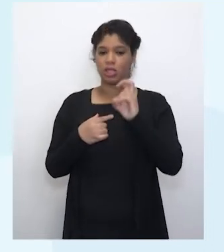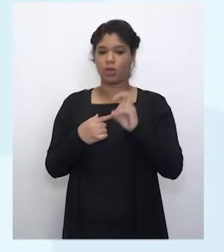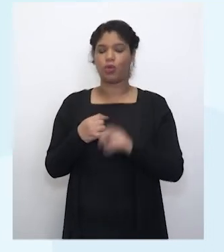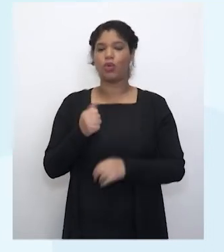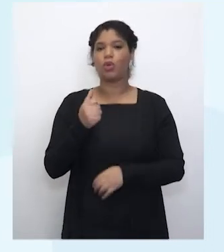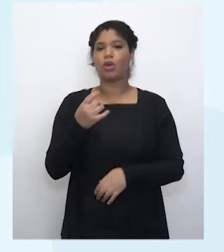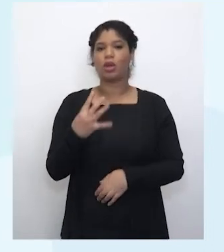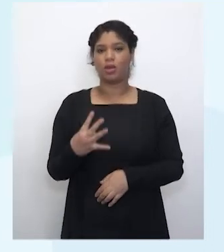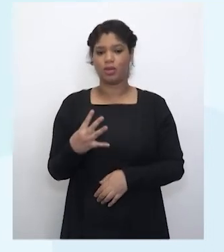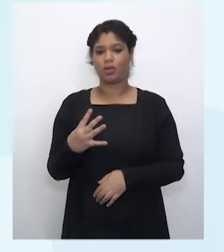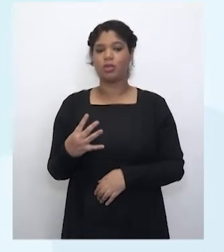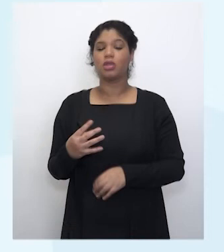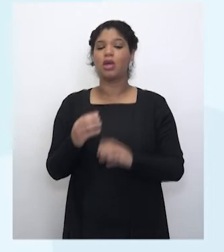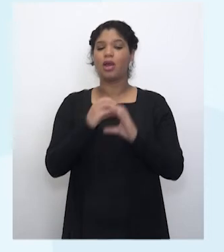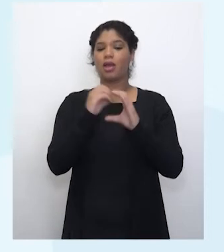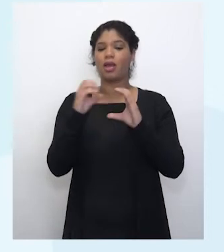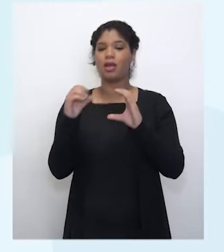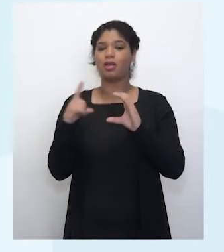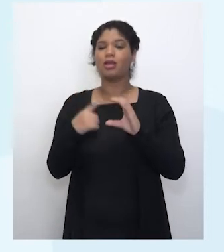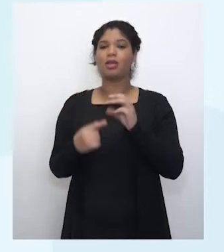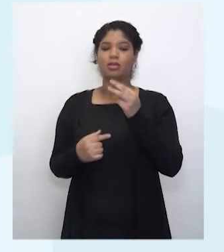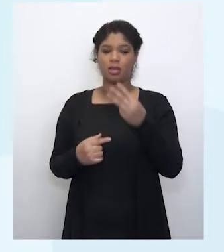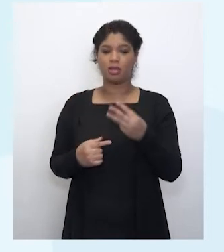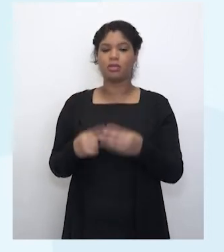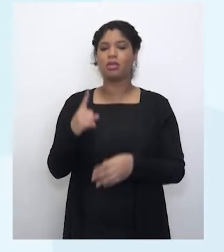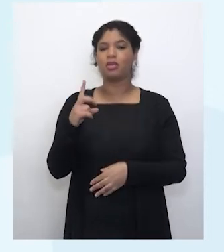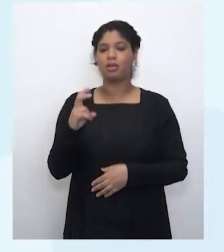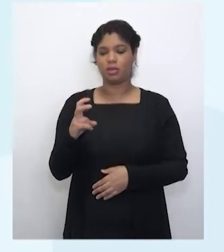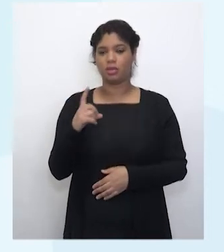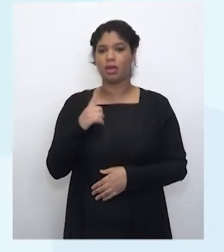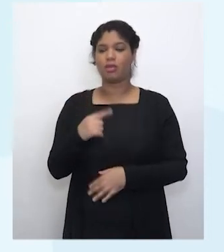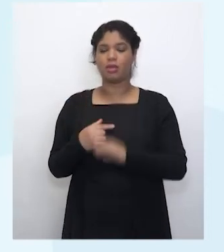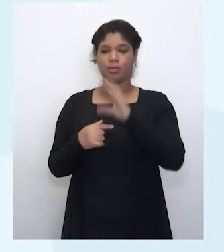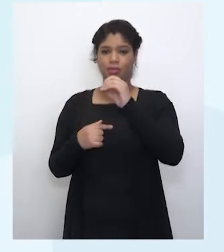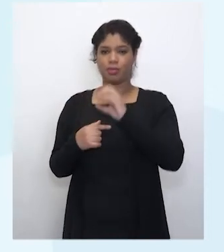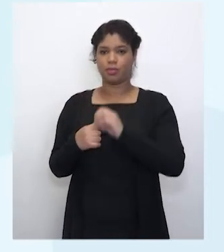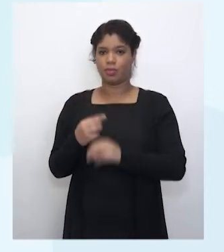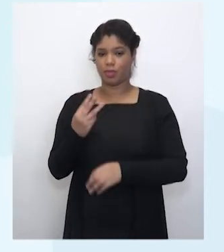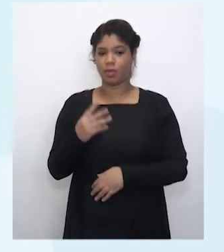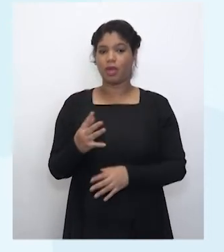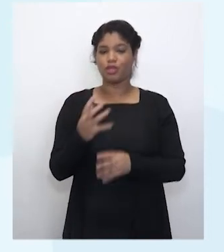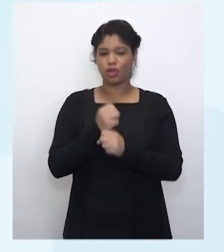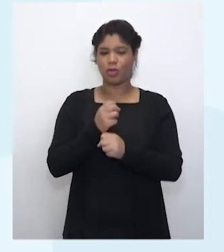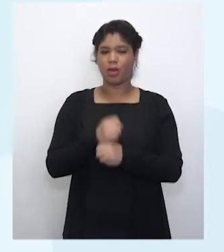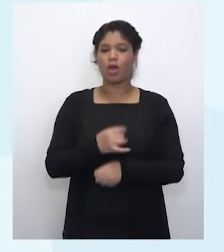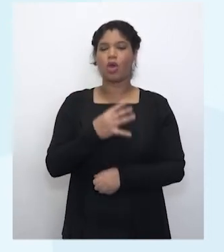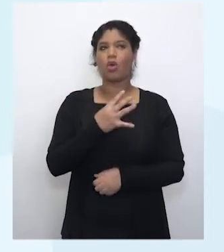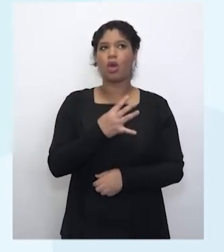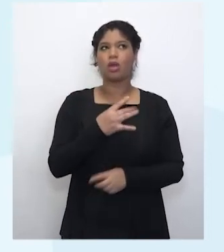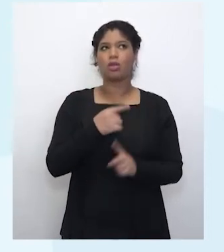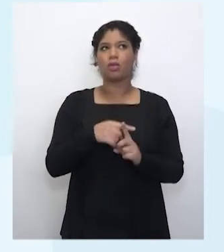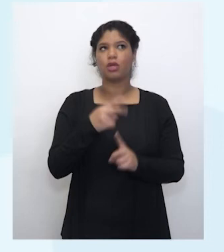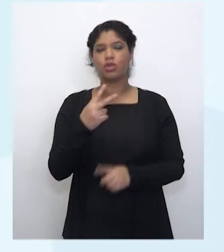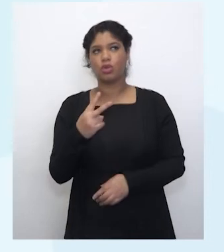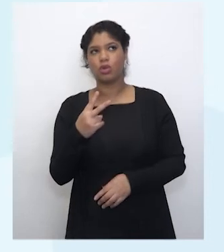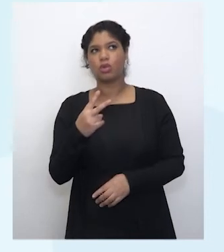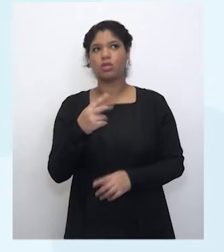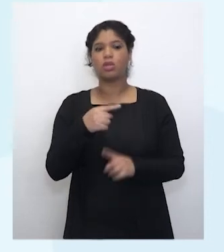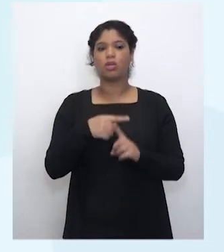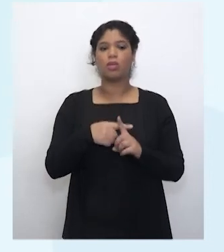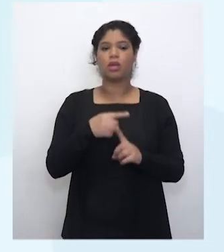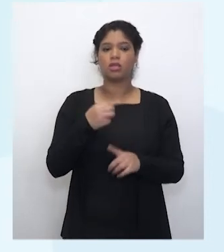15 anos, 3. Vamos somar? 4 mais 2, 6. 6 mais 3,